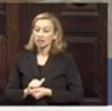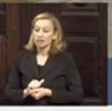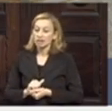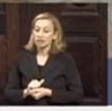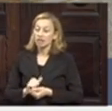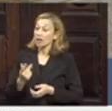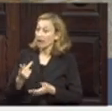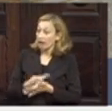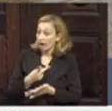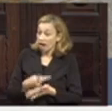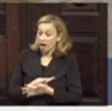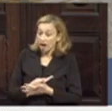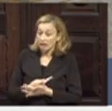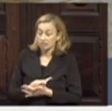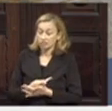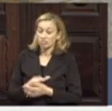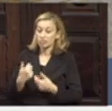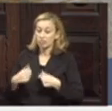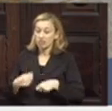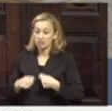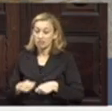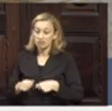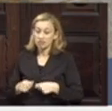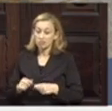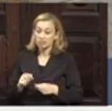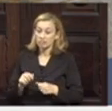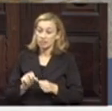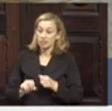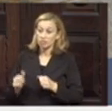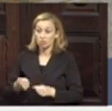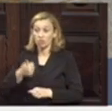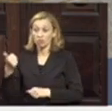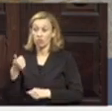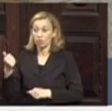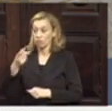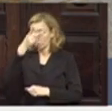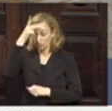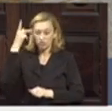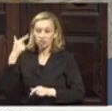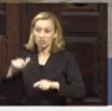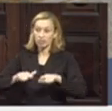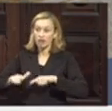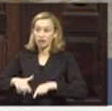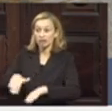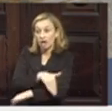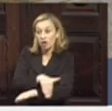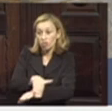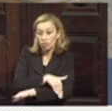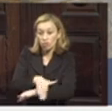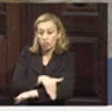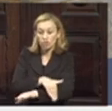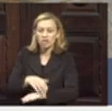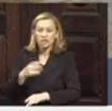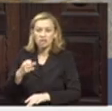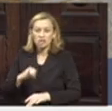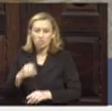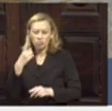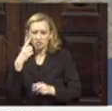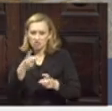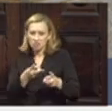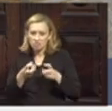equipamento pesado, e não raro esses trabalhadores sofrem multas, são obrigados a pagar com seu salário. Já há